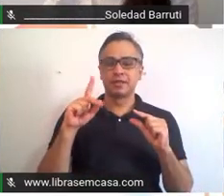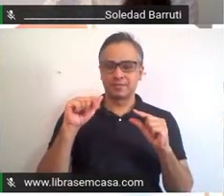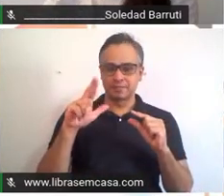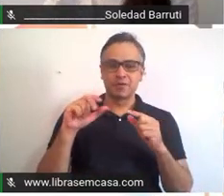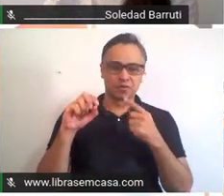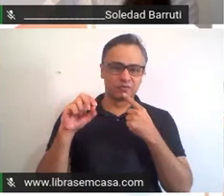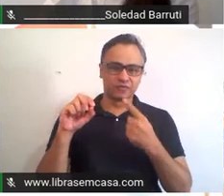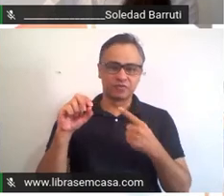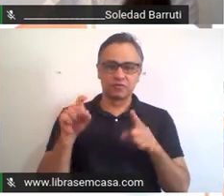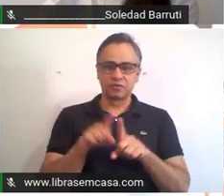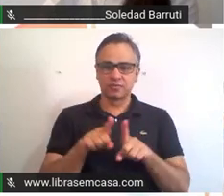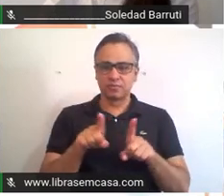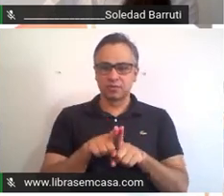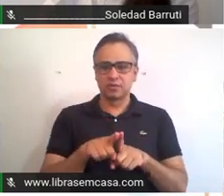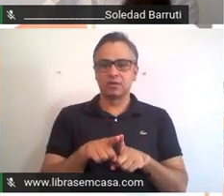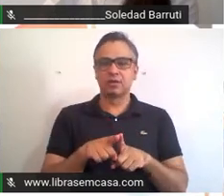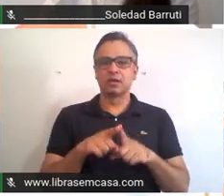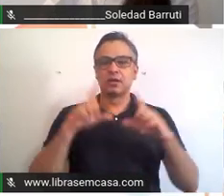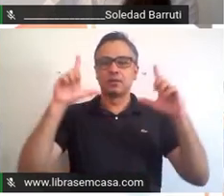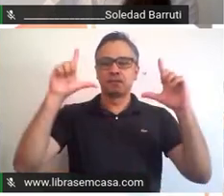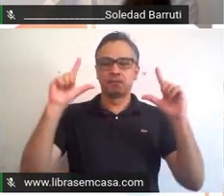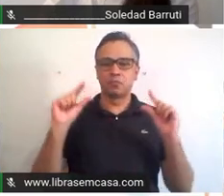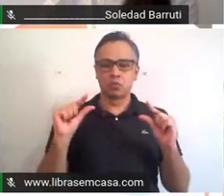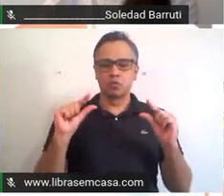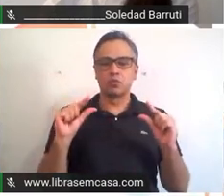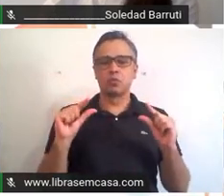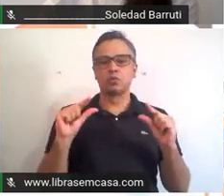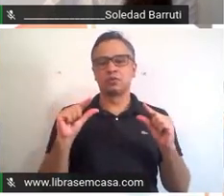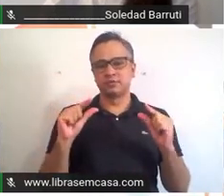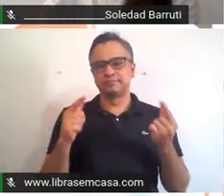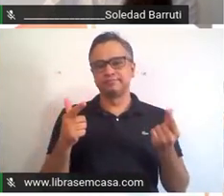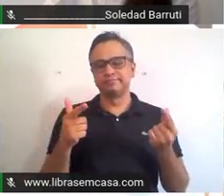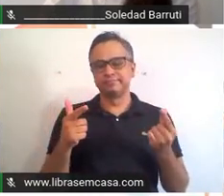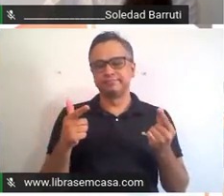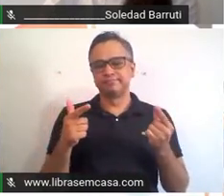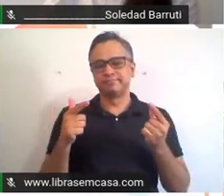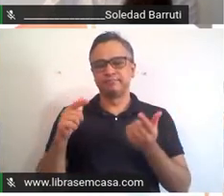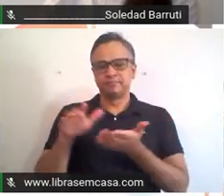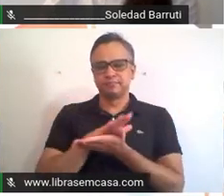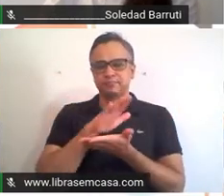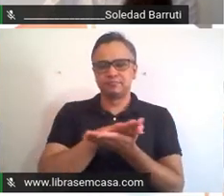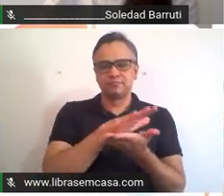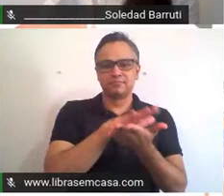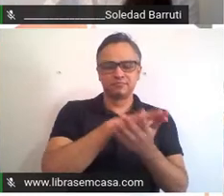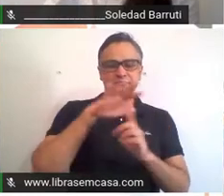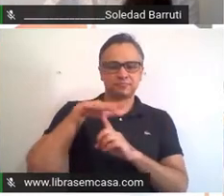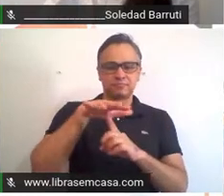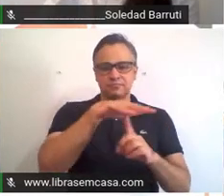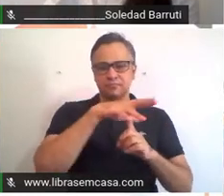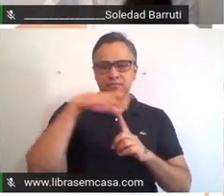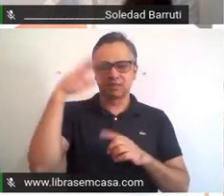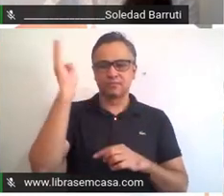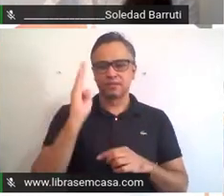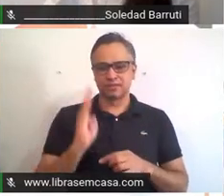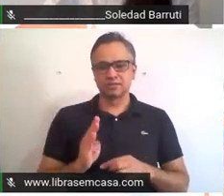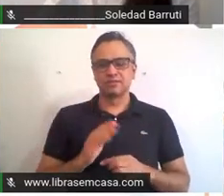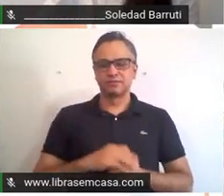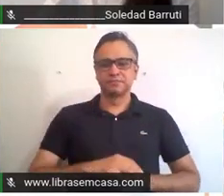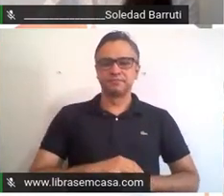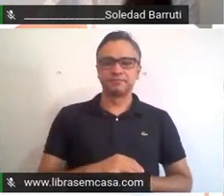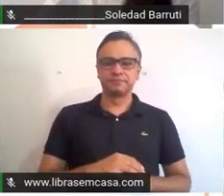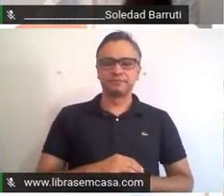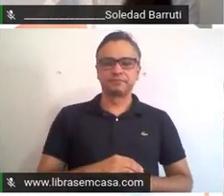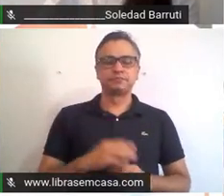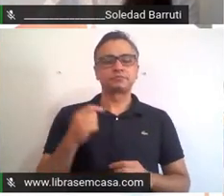quando ele estava falando sobre a redução do desmatamento no Brasil, né? Então, que isso também já foi possível. Então, a